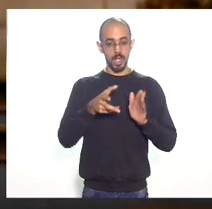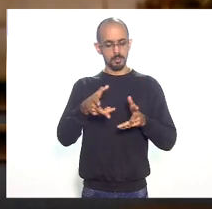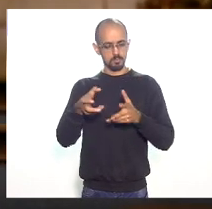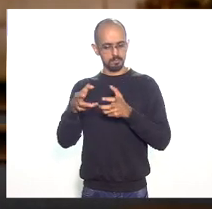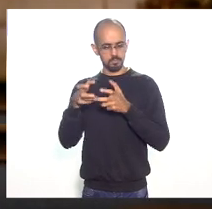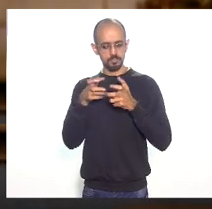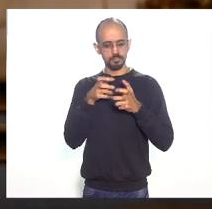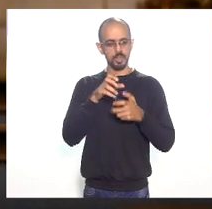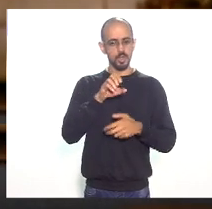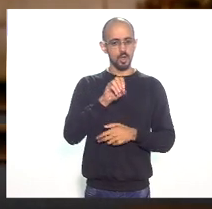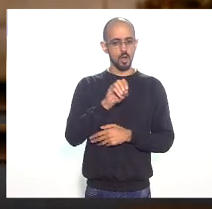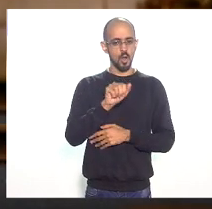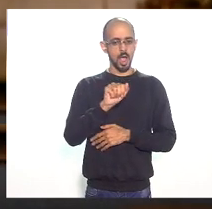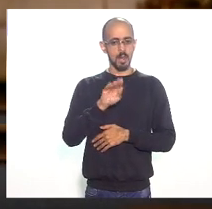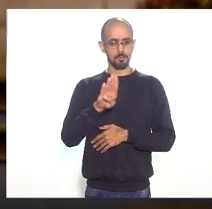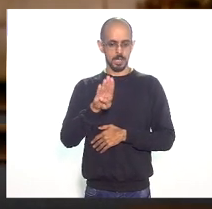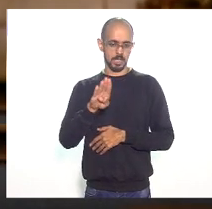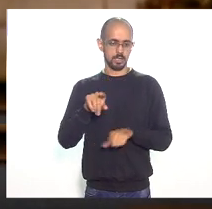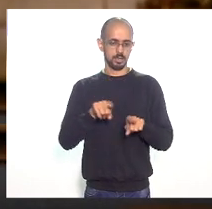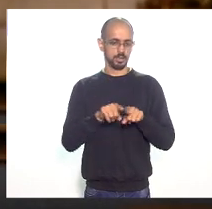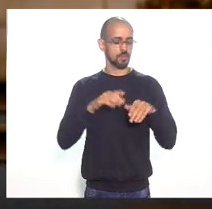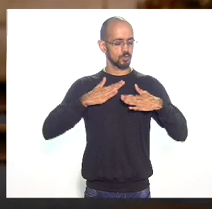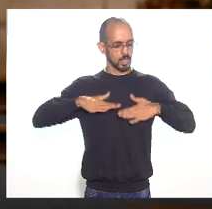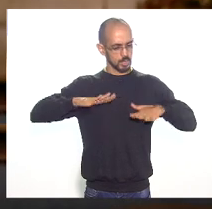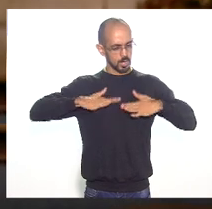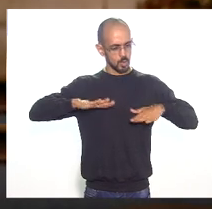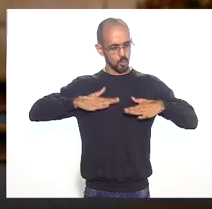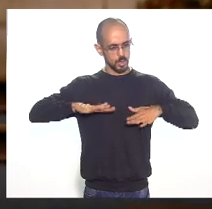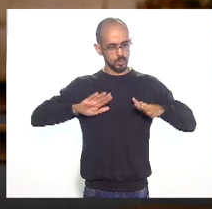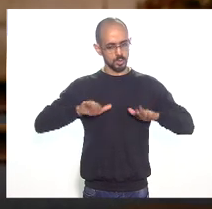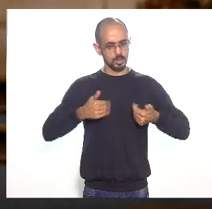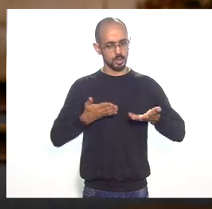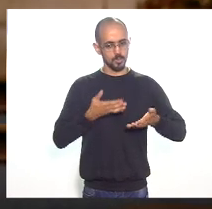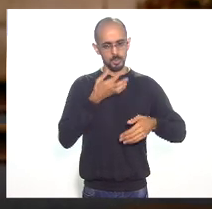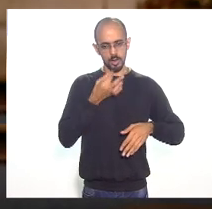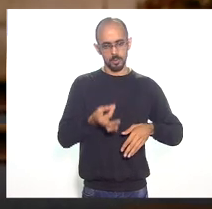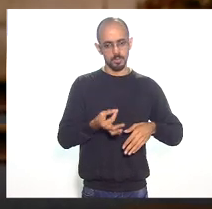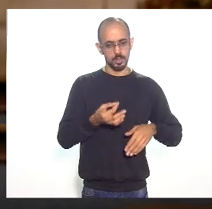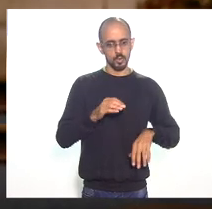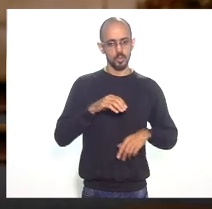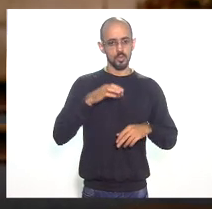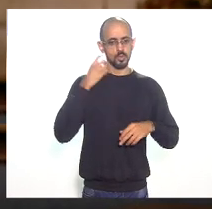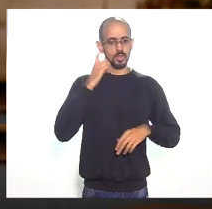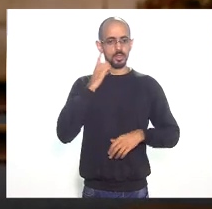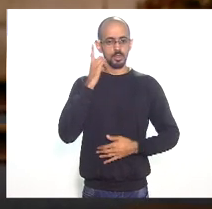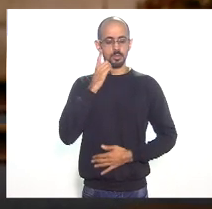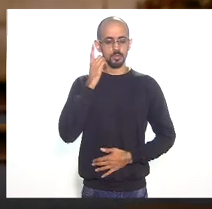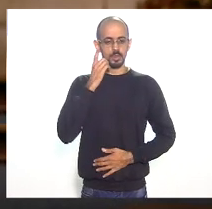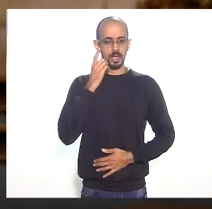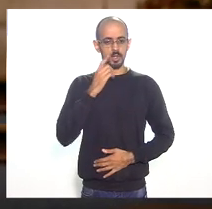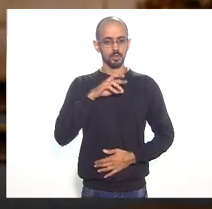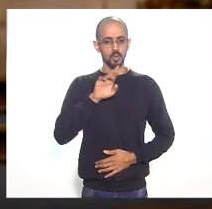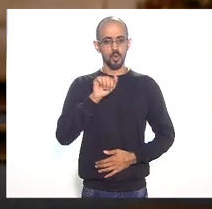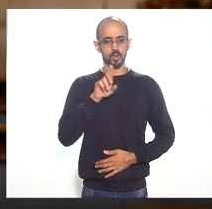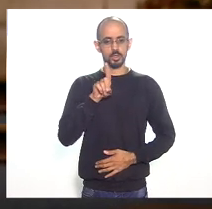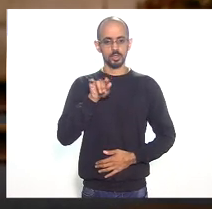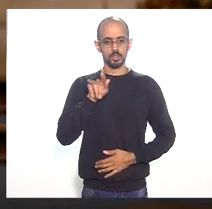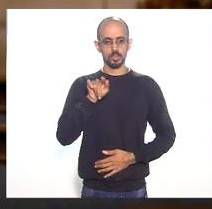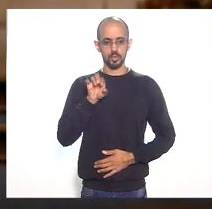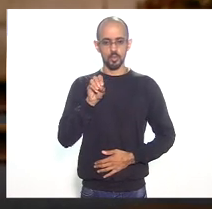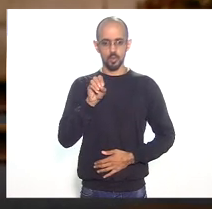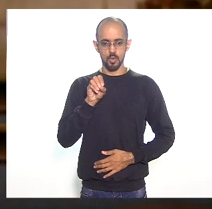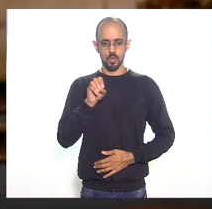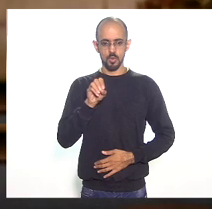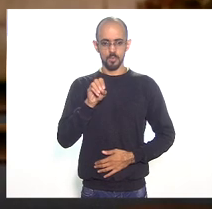tranquilos. Então, para emitir parecer, deputado Rodrigo Bacelar, está um a um.